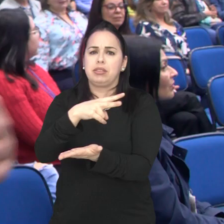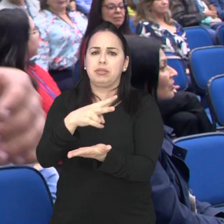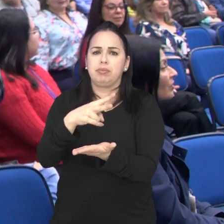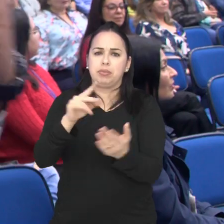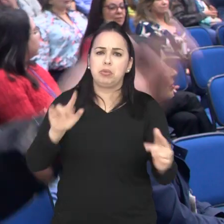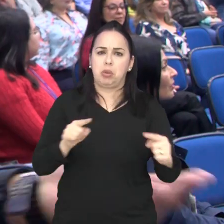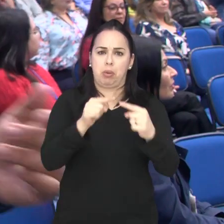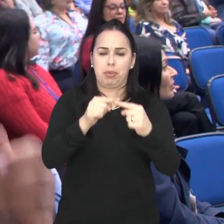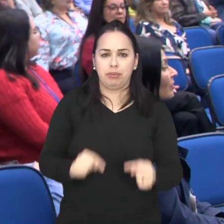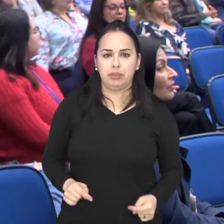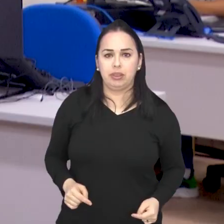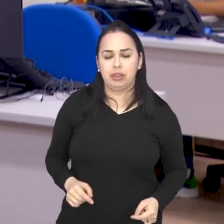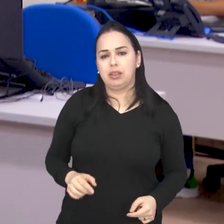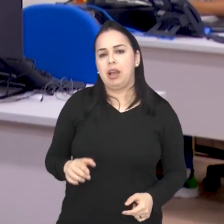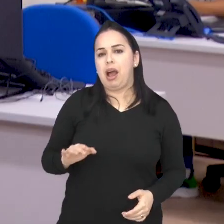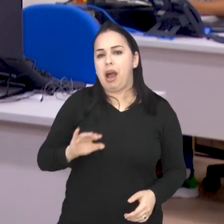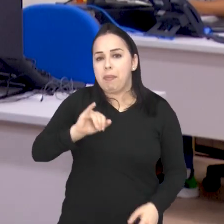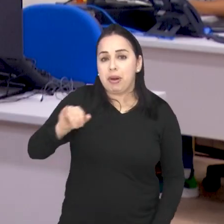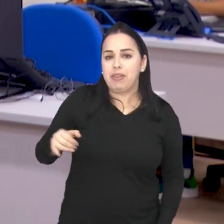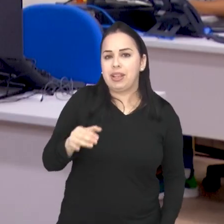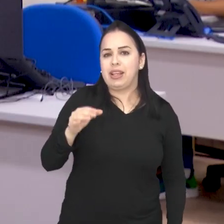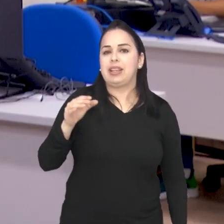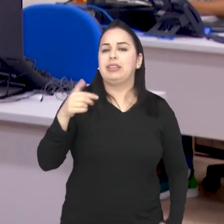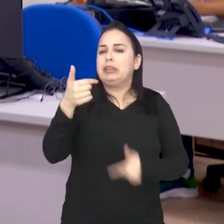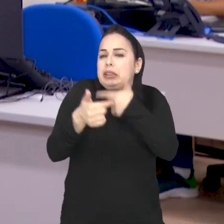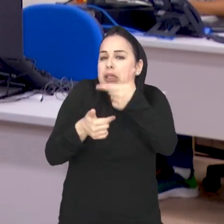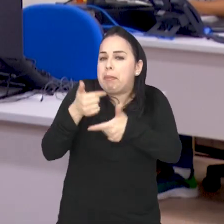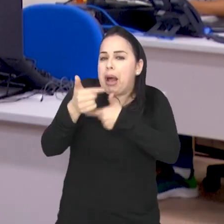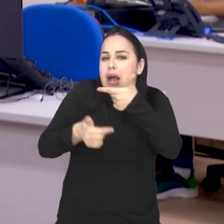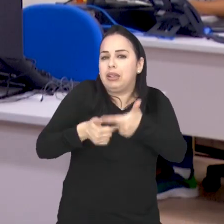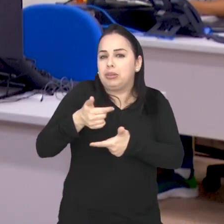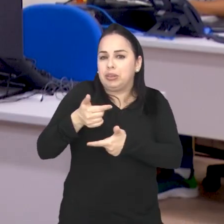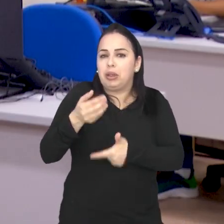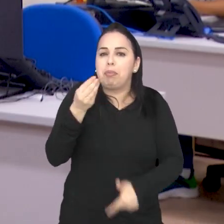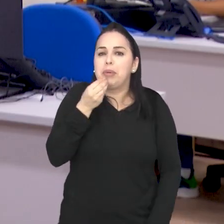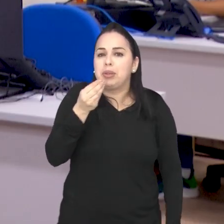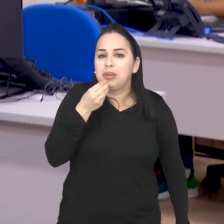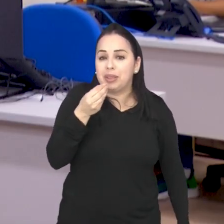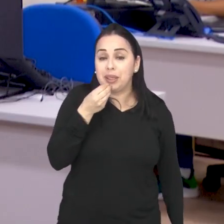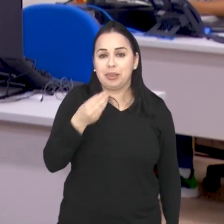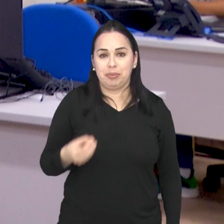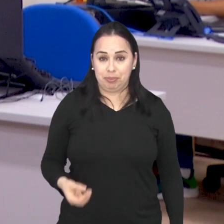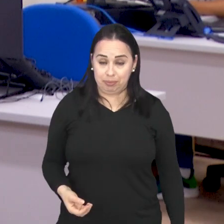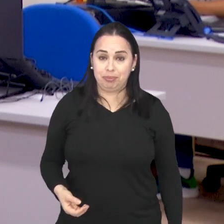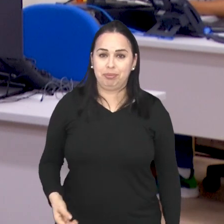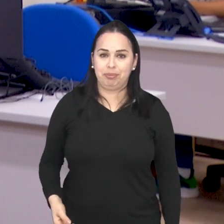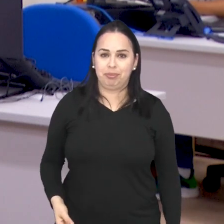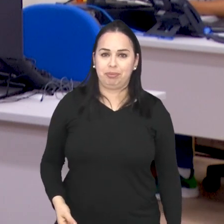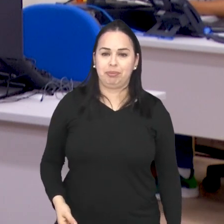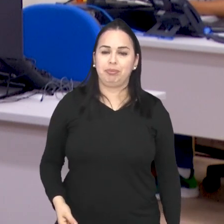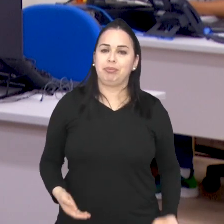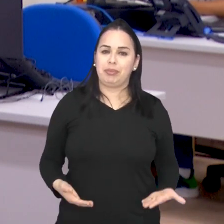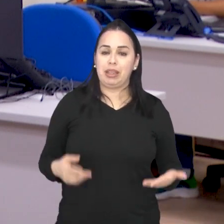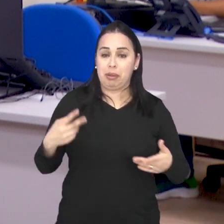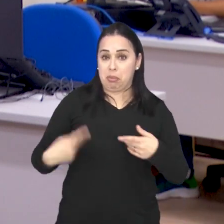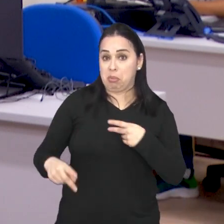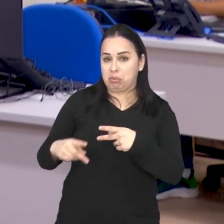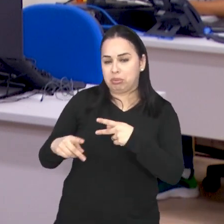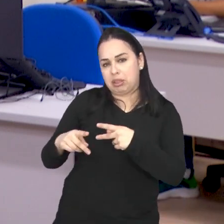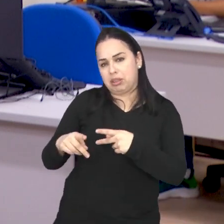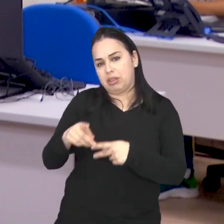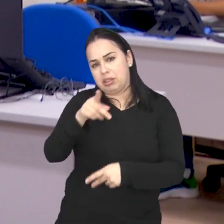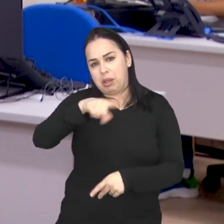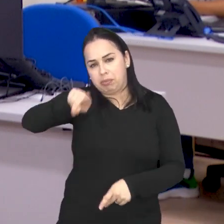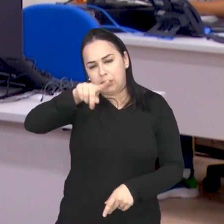no curso para os meus moradores, né? E vamos aproveitar o início de semana para falar de emprego, hora de acompanhar a nossa agenda de serviços com as vagas de